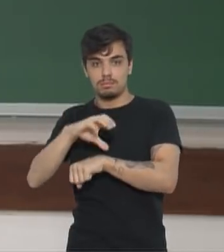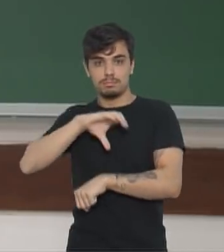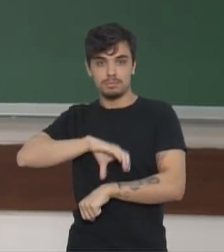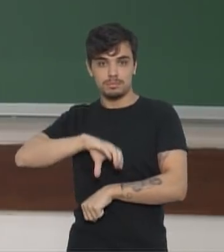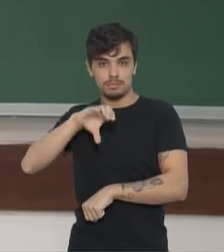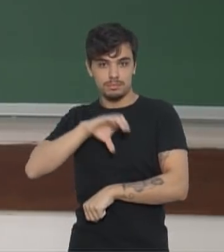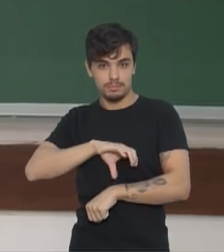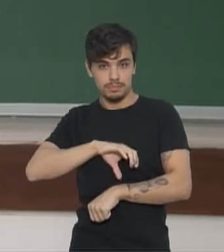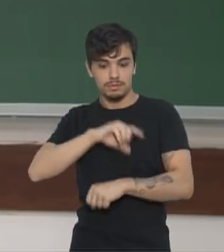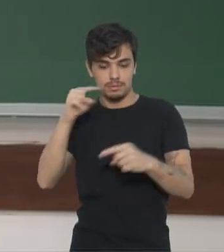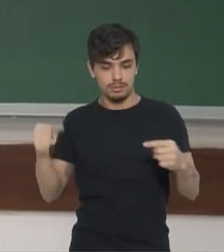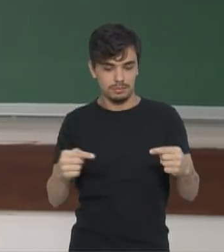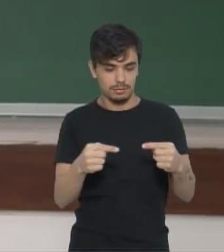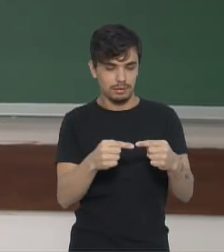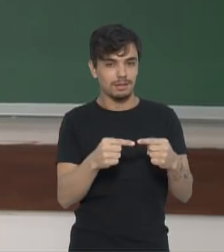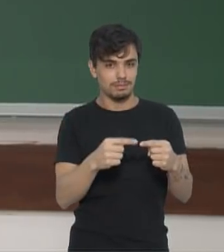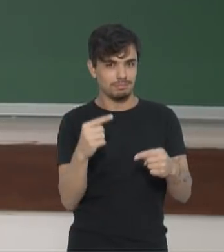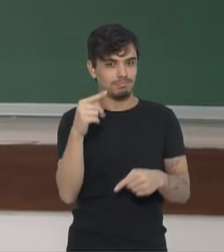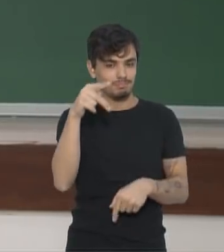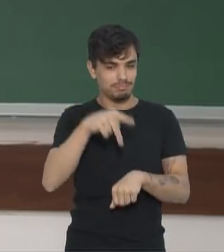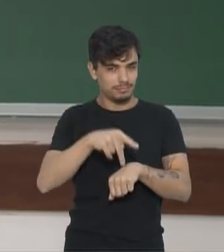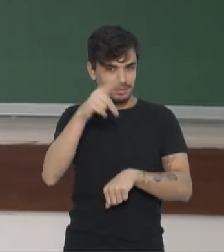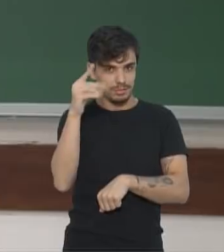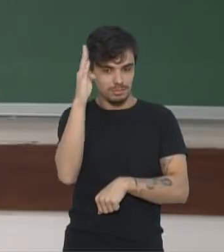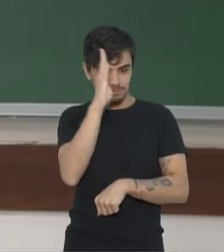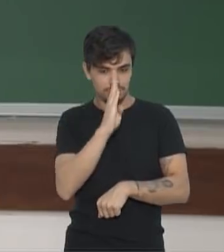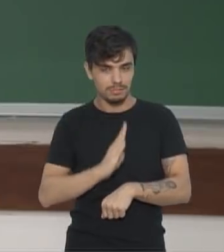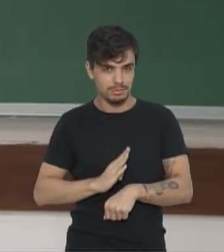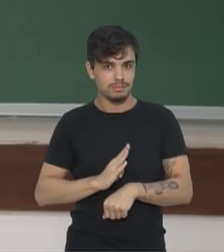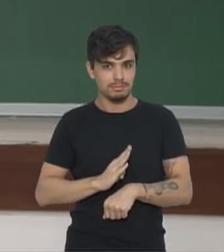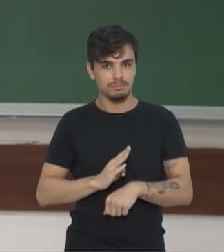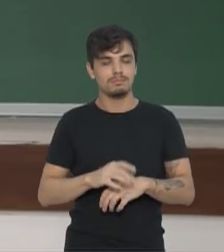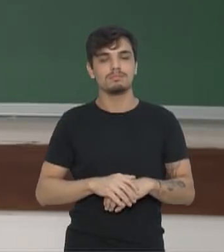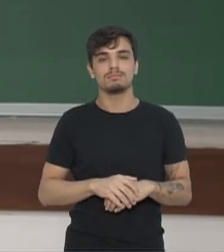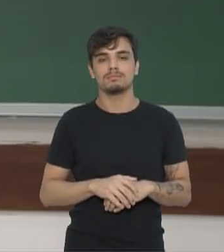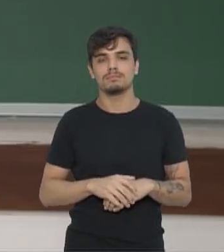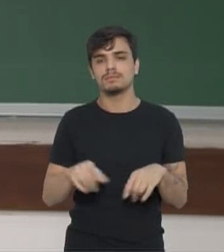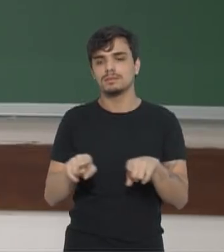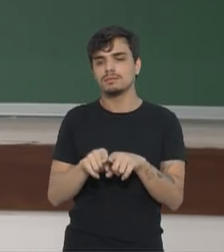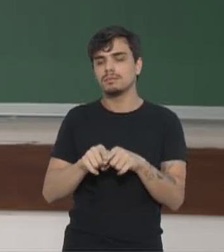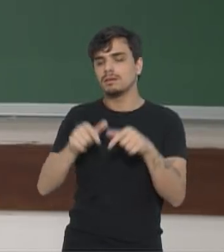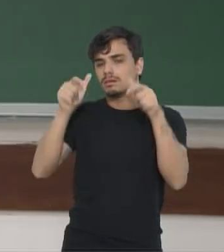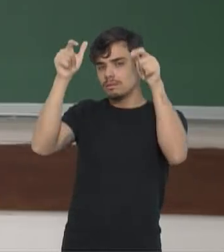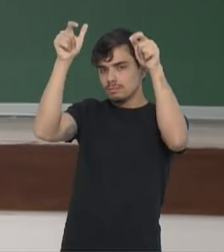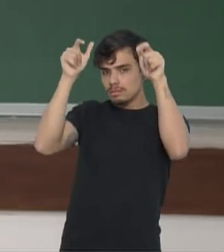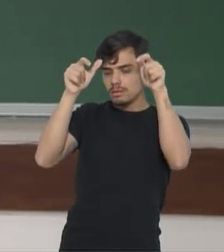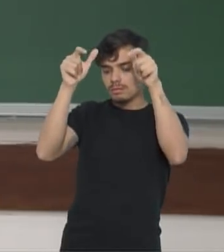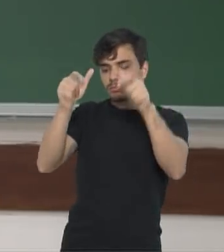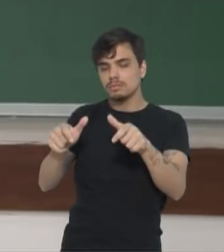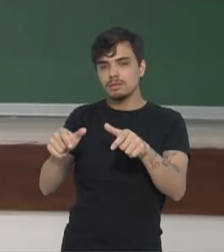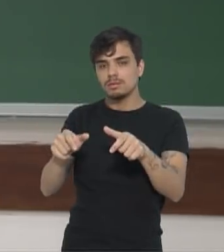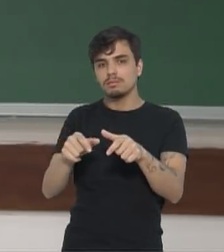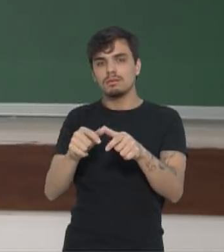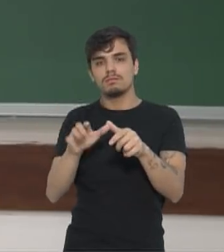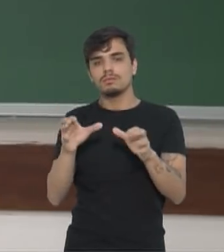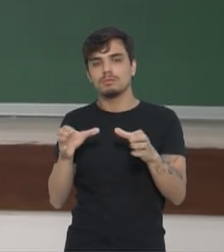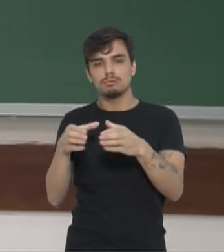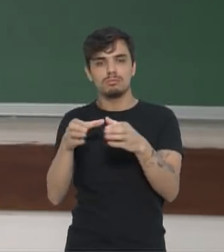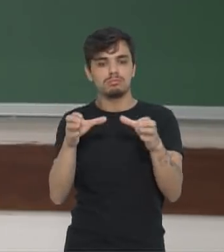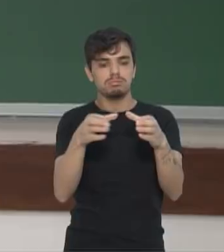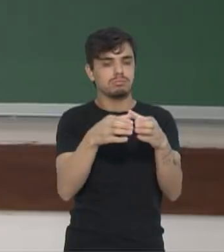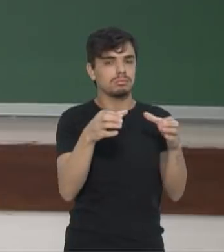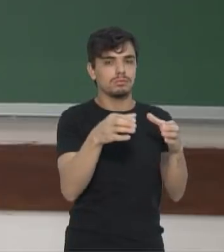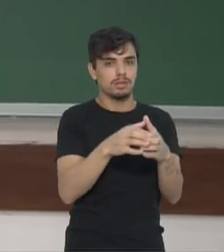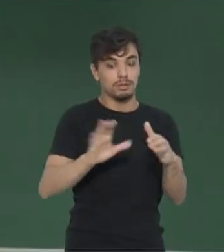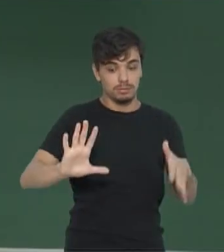relacionado diretamente com o nosso país, Brasil. Enfim, é o reino que vai, inclusive, colonizar essa região América Portuguesa, futuro Brasil.